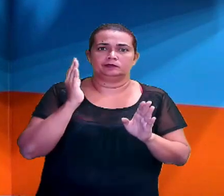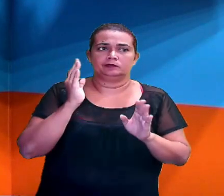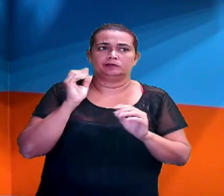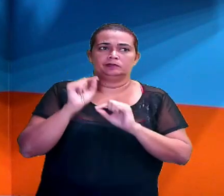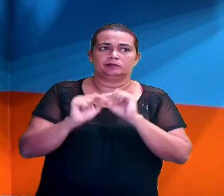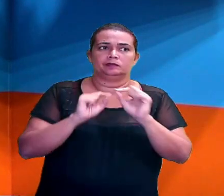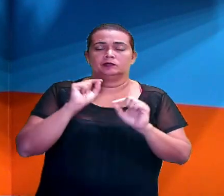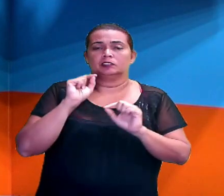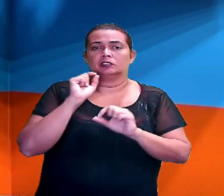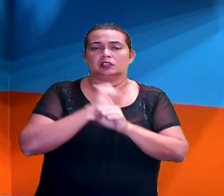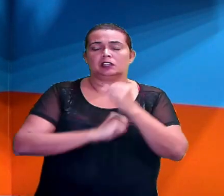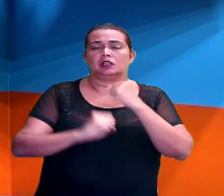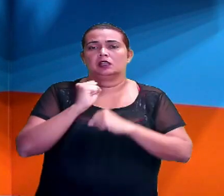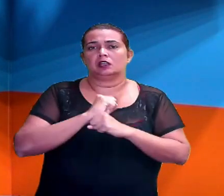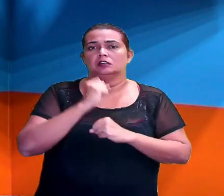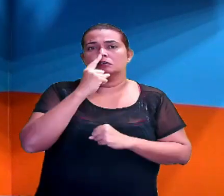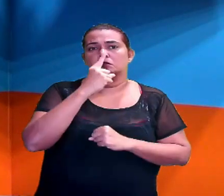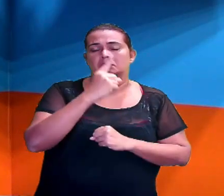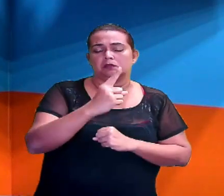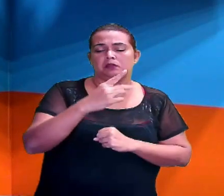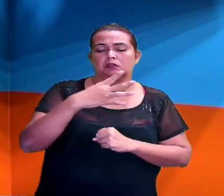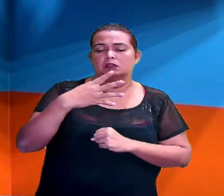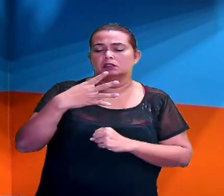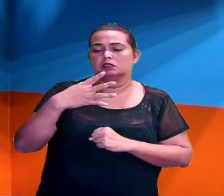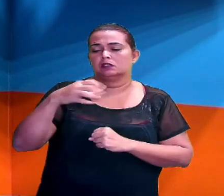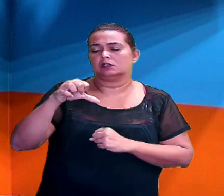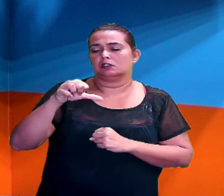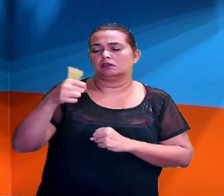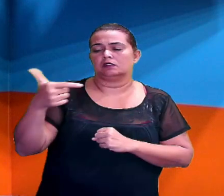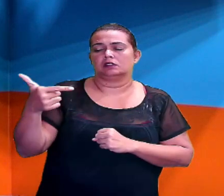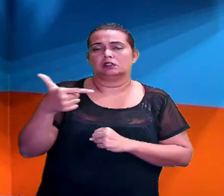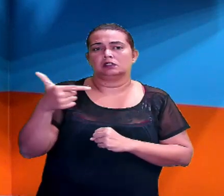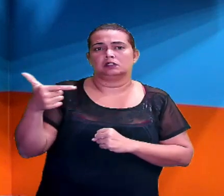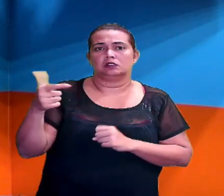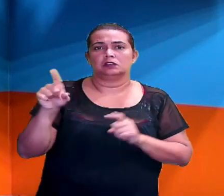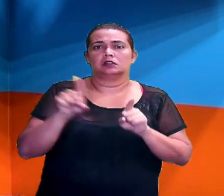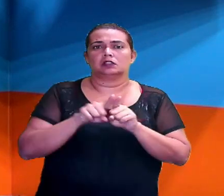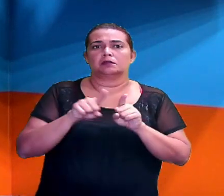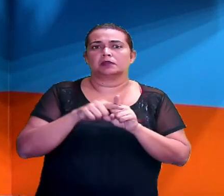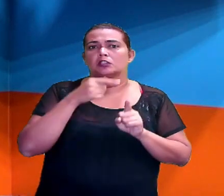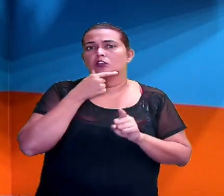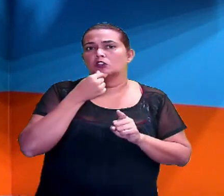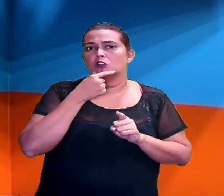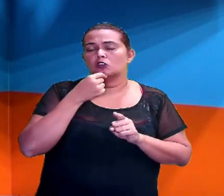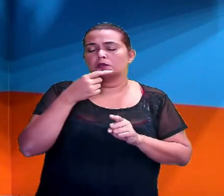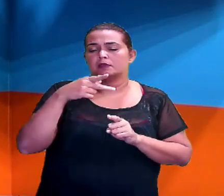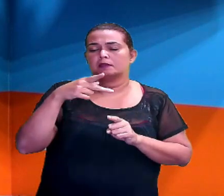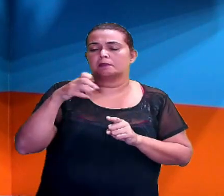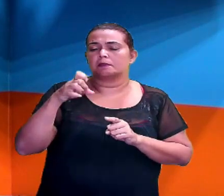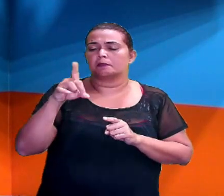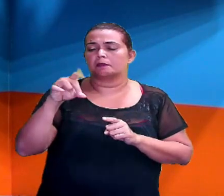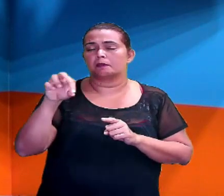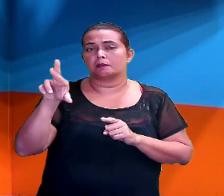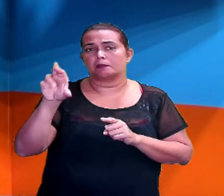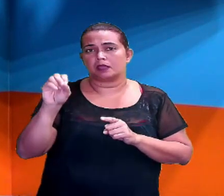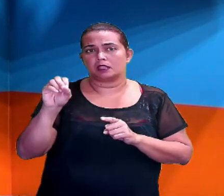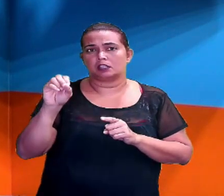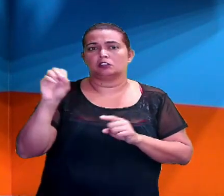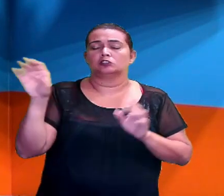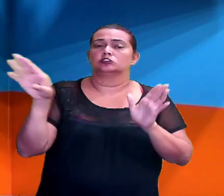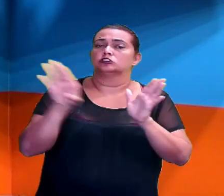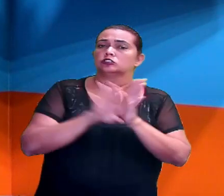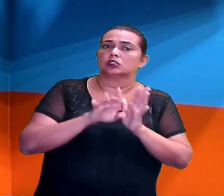em 1492, né, a chegada de Pedro Álvares Cabral em 1500, né. Então, a chegada